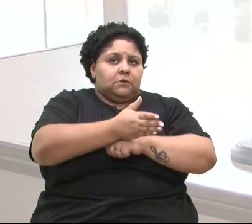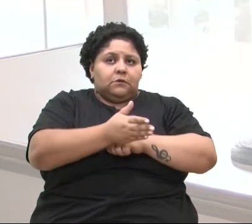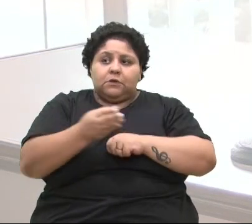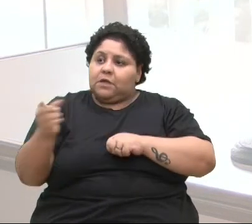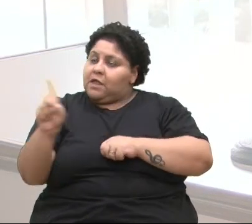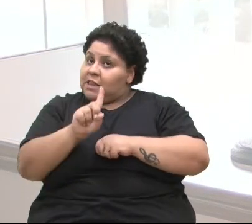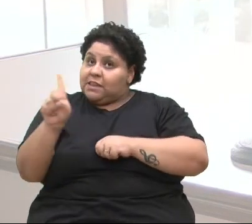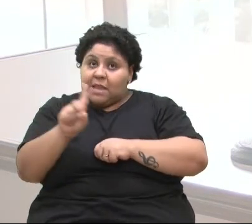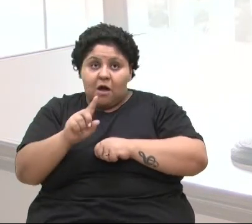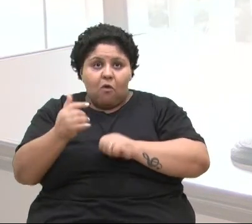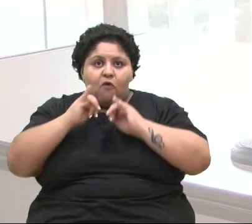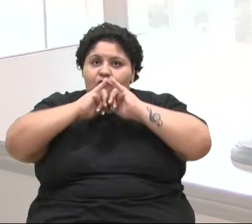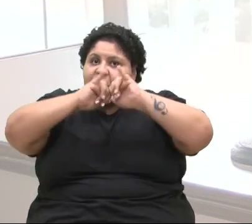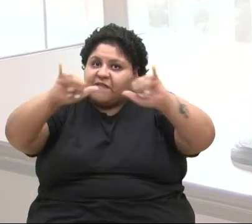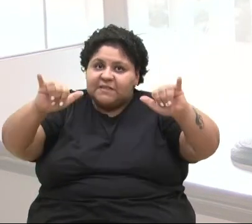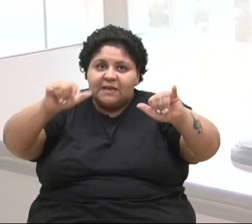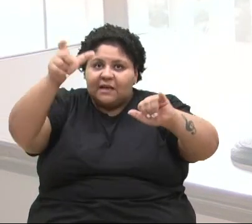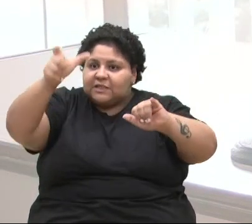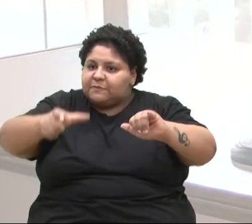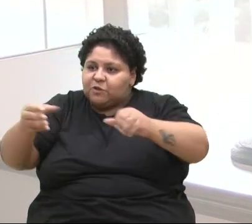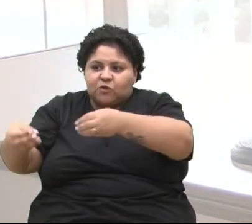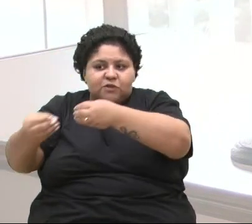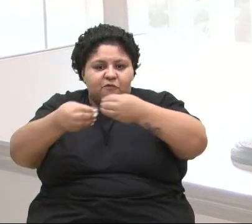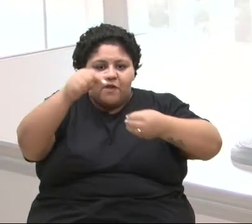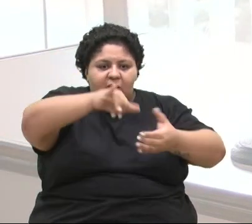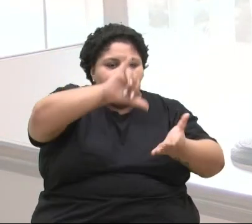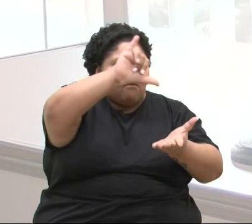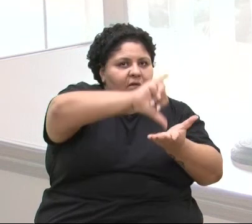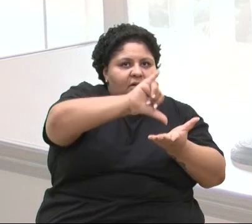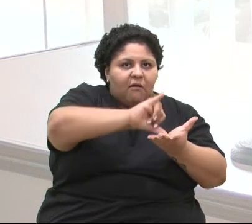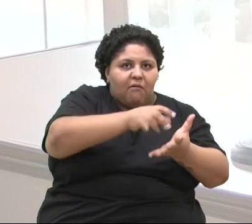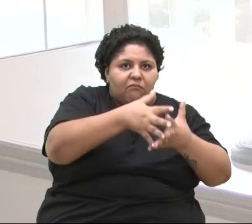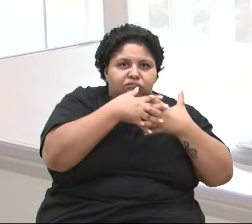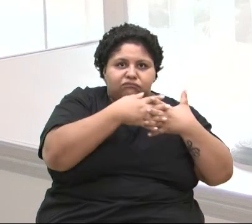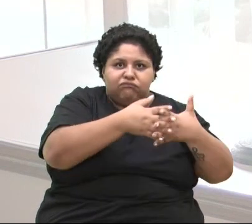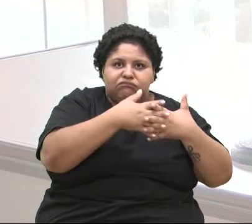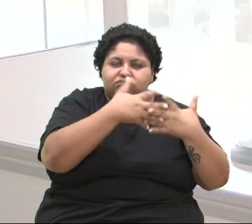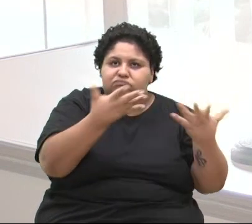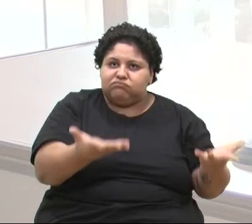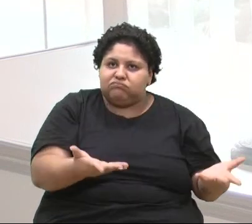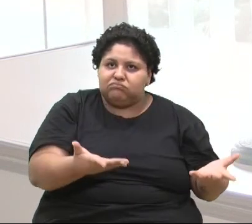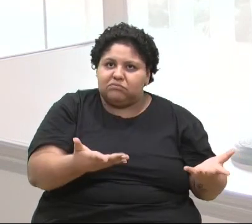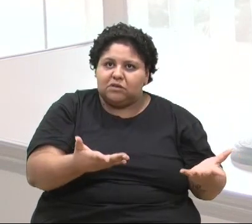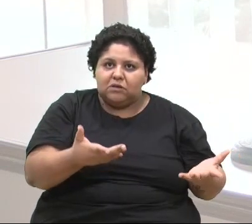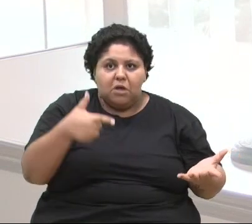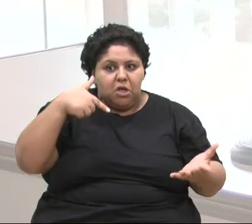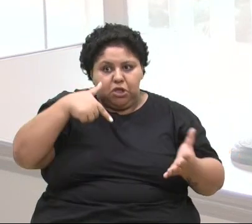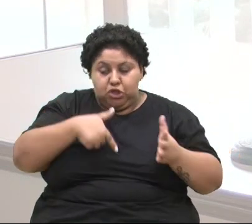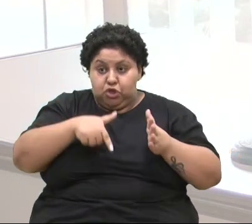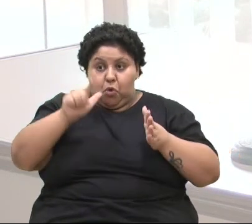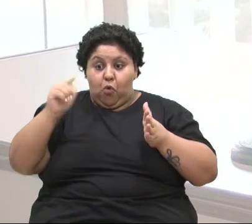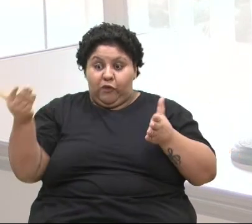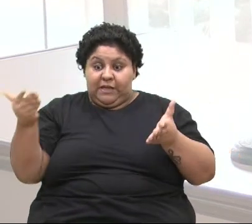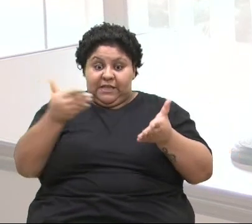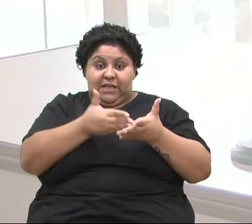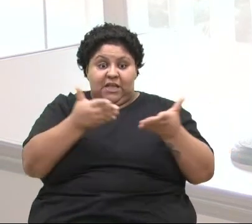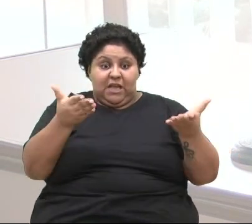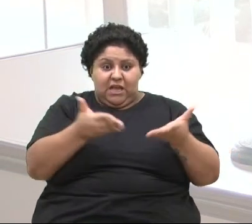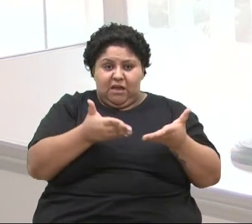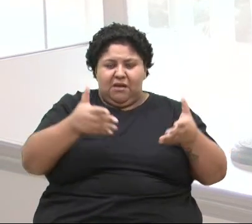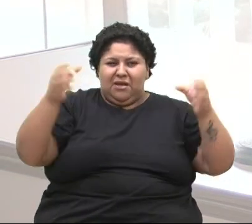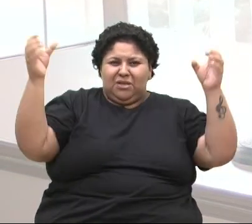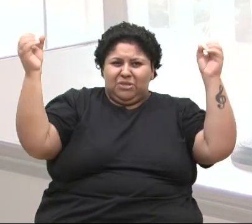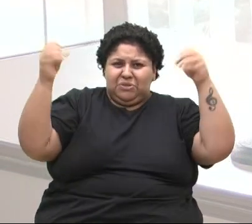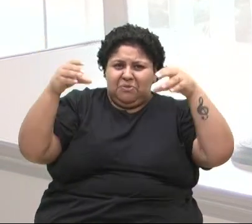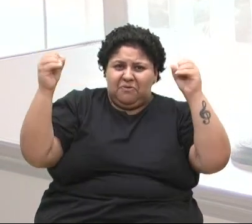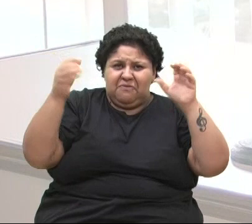para o centro, aqui está complicadíssimo. E o que me mandaram hoje de manhã, secretário, de ontem para cá, por exemplo, até choveu,